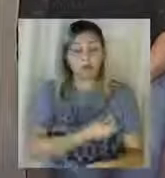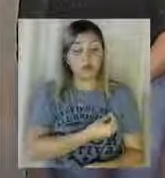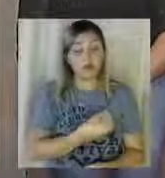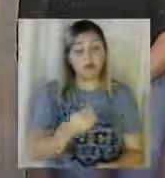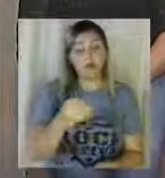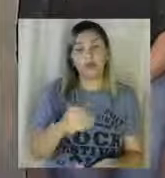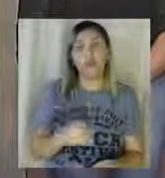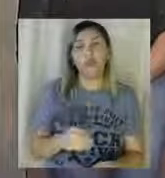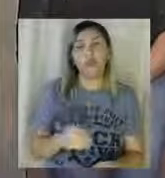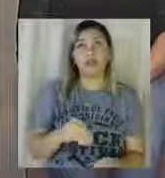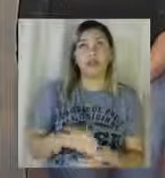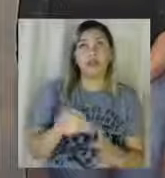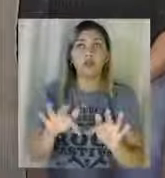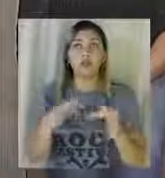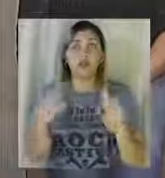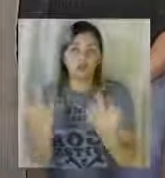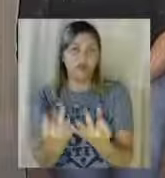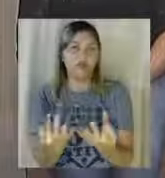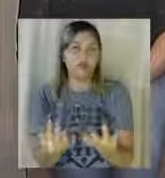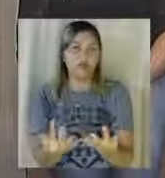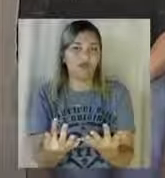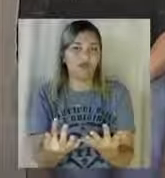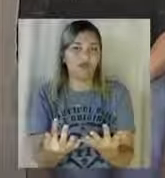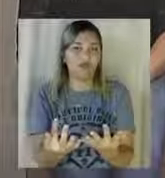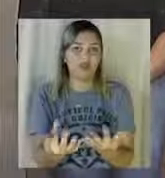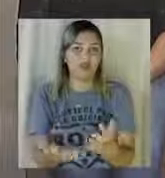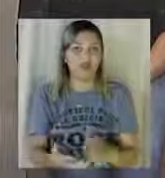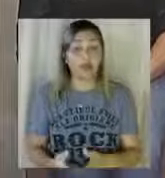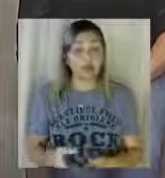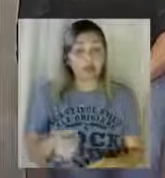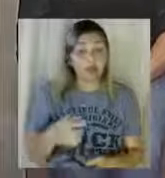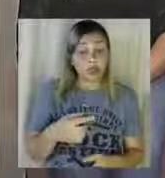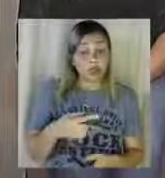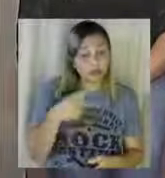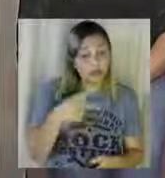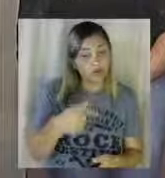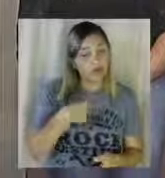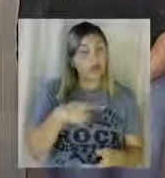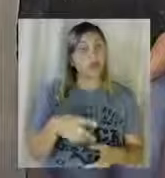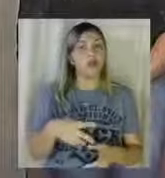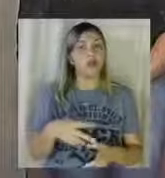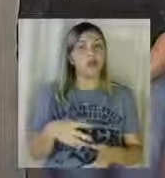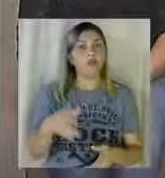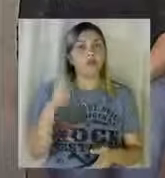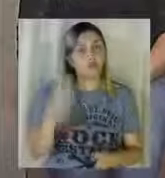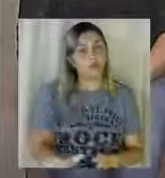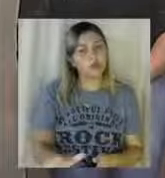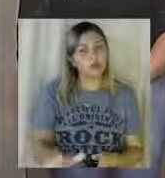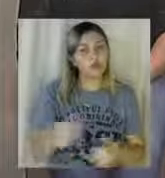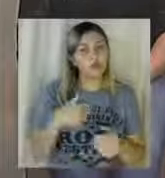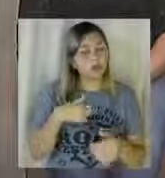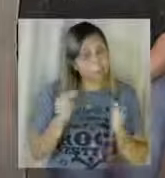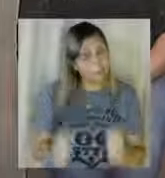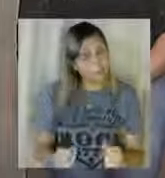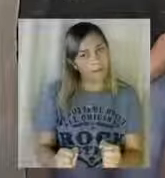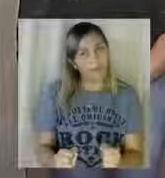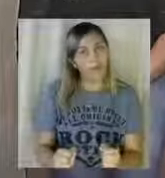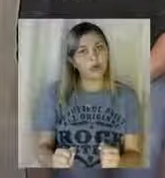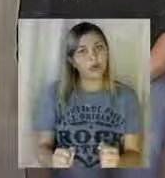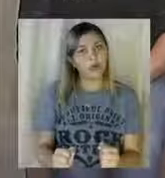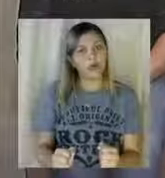dentro de uma família desse jeito. Eu digo, eu sou capaz, eu sou responsável, eu posso. Agora eu estou